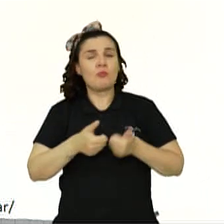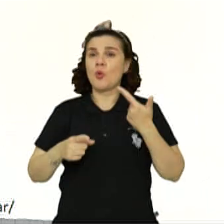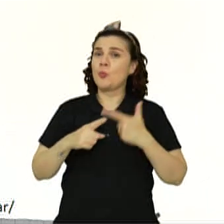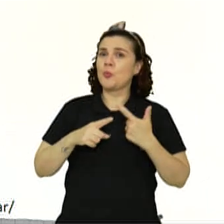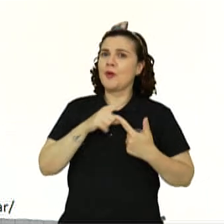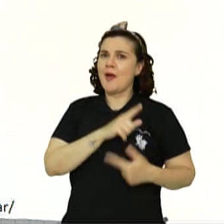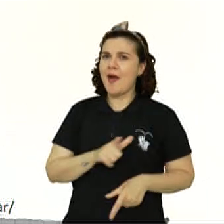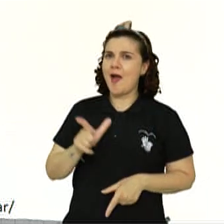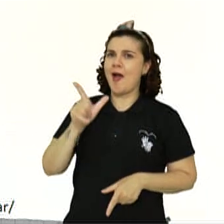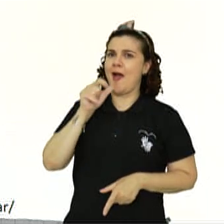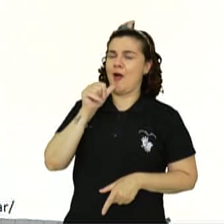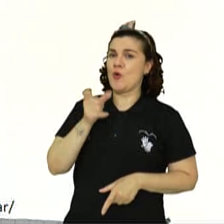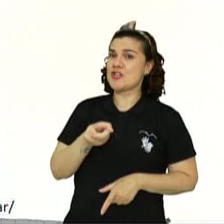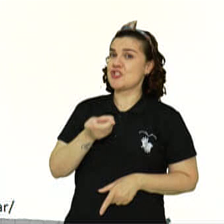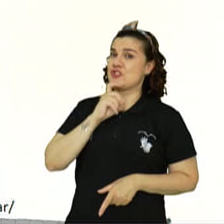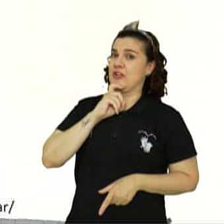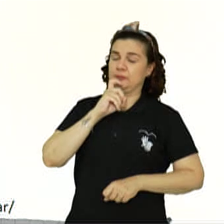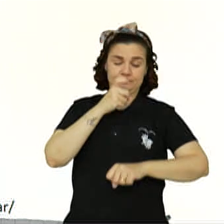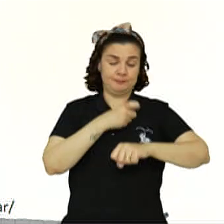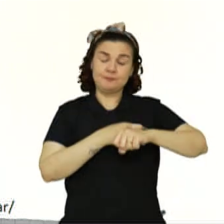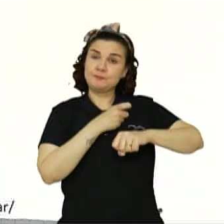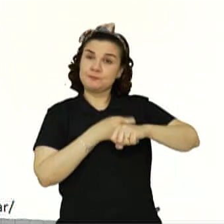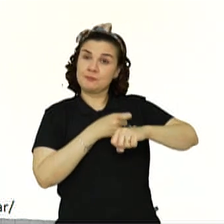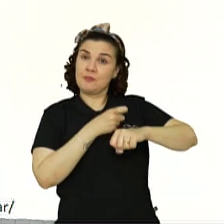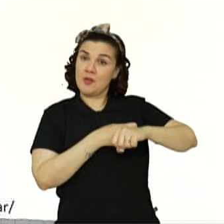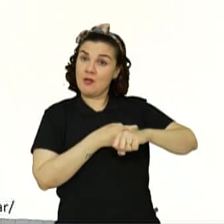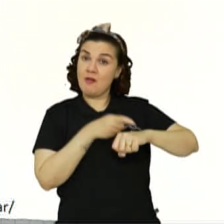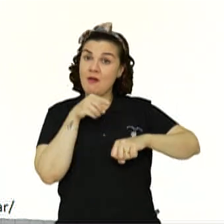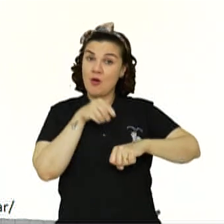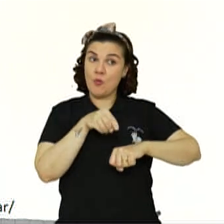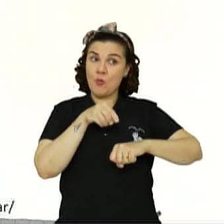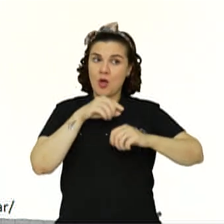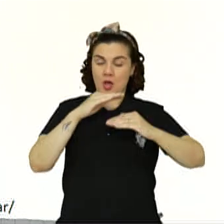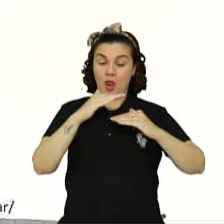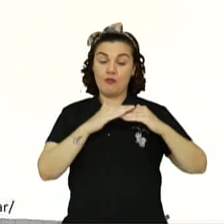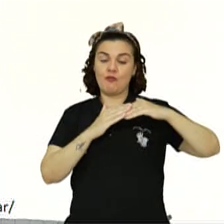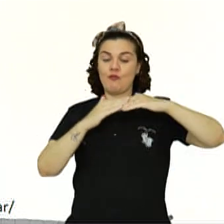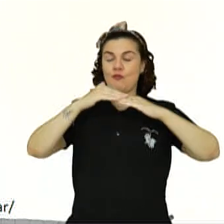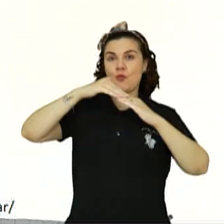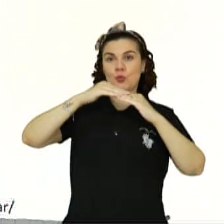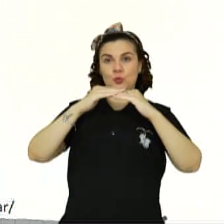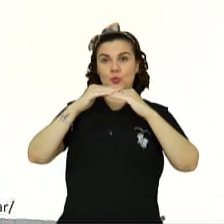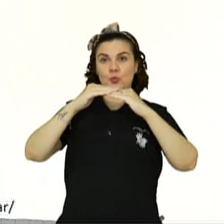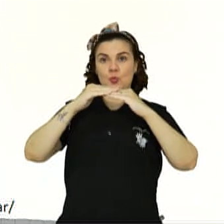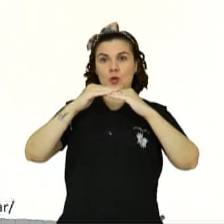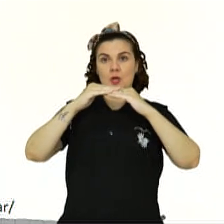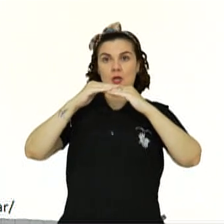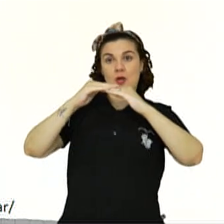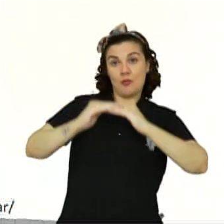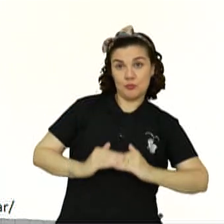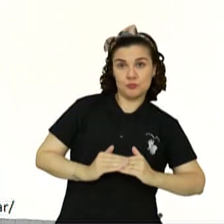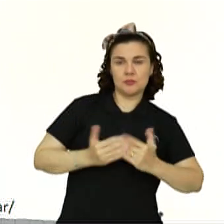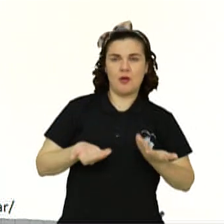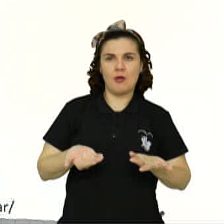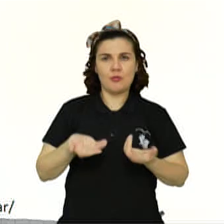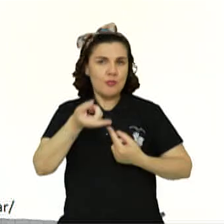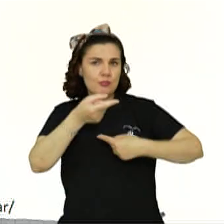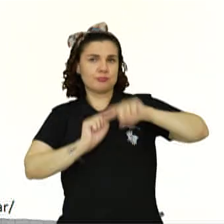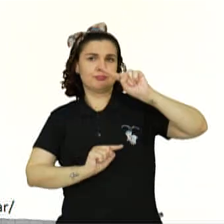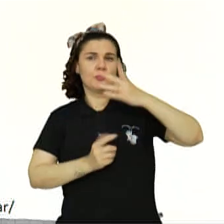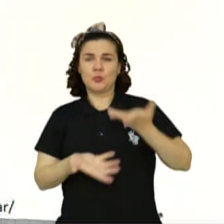que a água, quando está no estado sólido, ela flutua ao invés de congelar? Não seria o